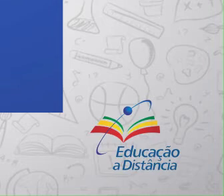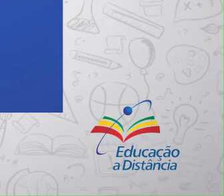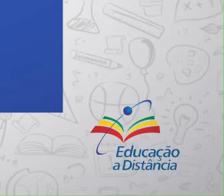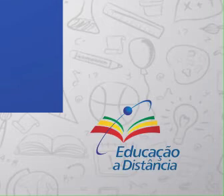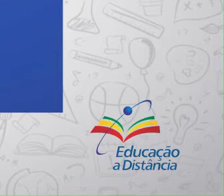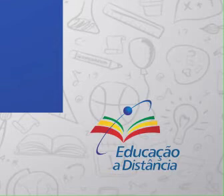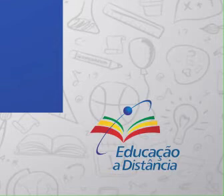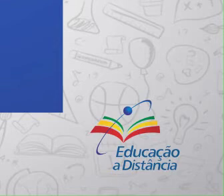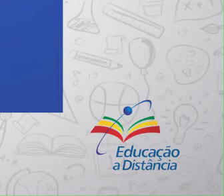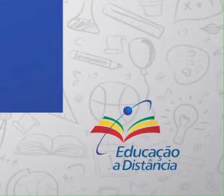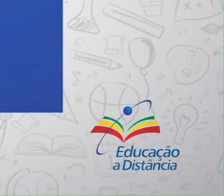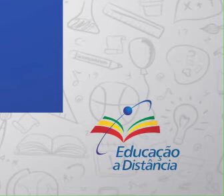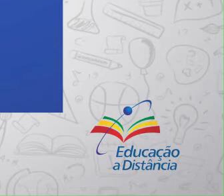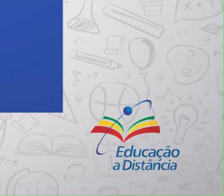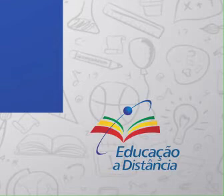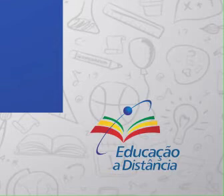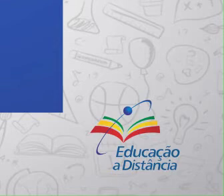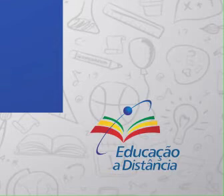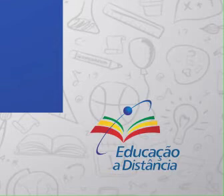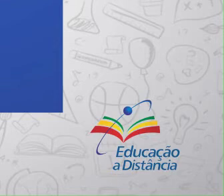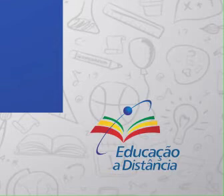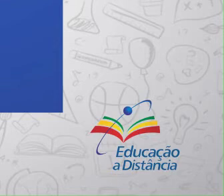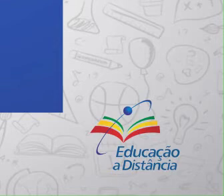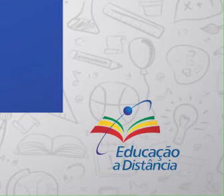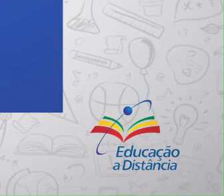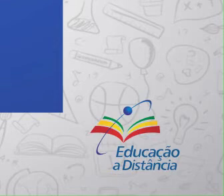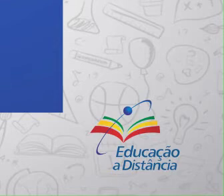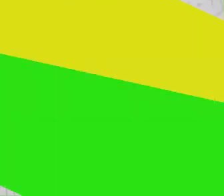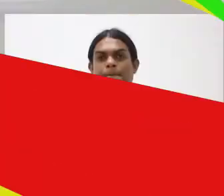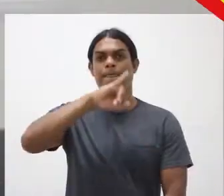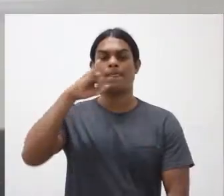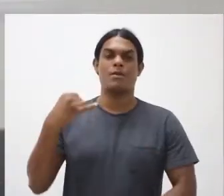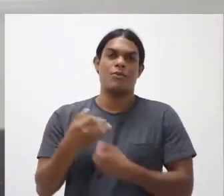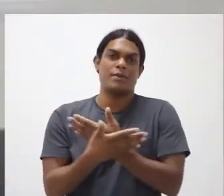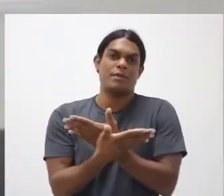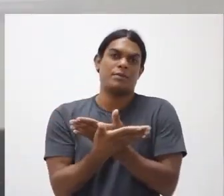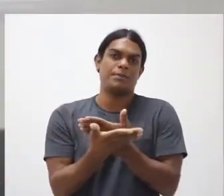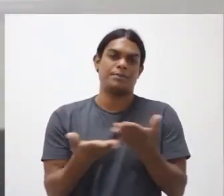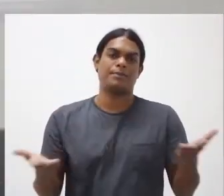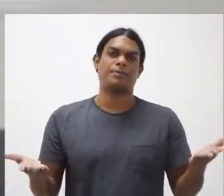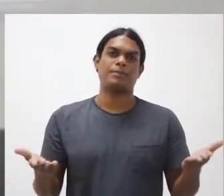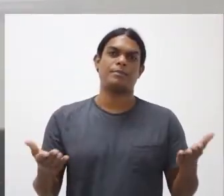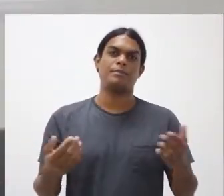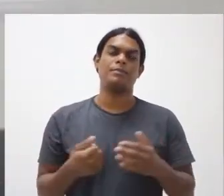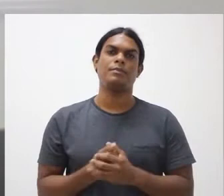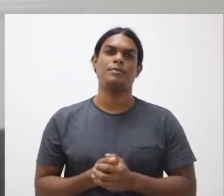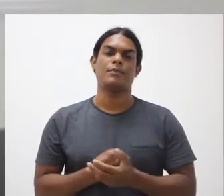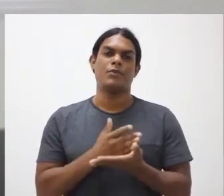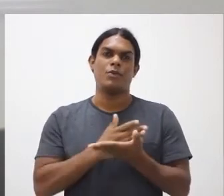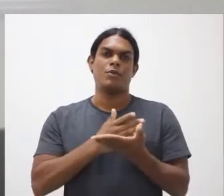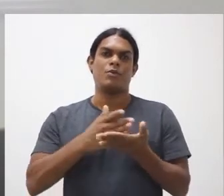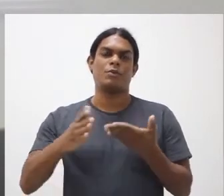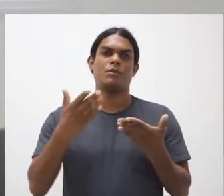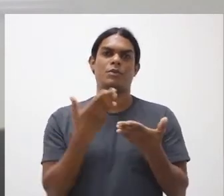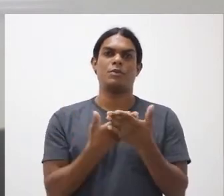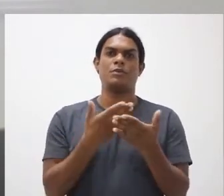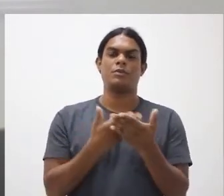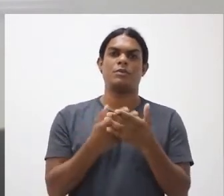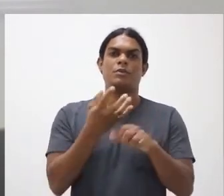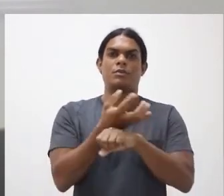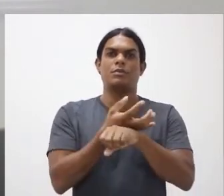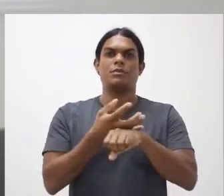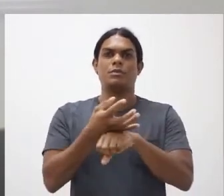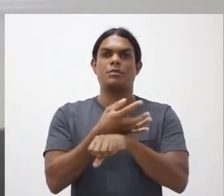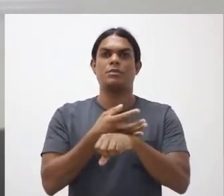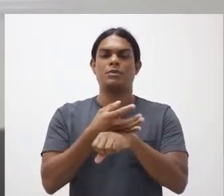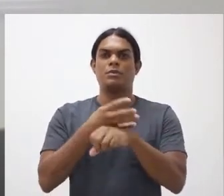de movimentação e distribuição de materiais. Olá, caros alunos e alunas. Vamos começar a estudar hoje